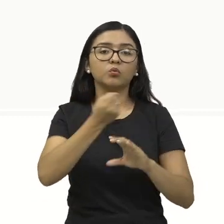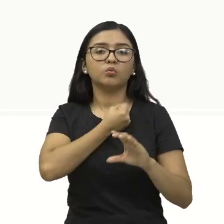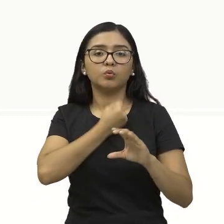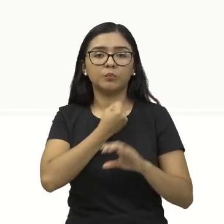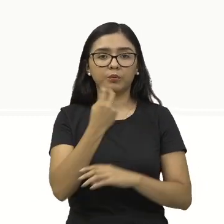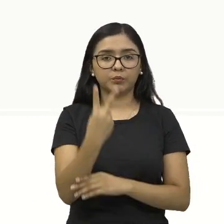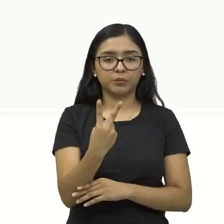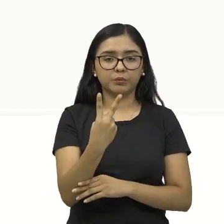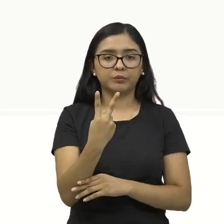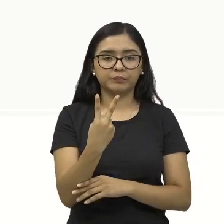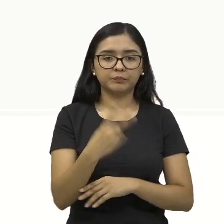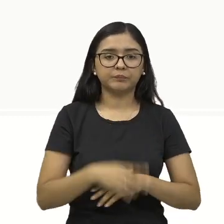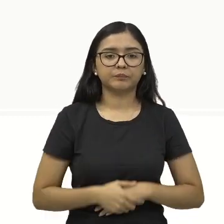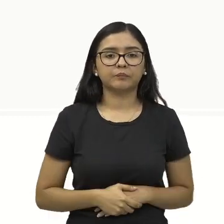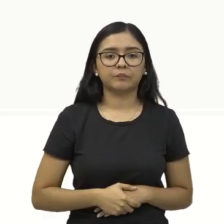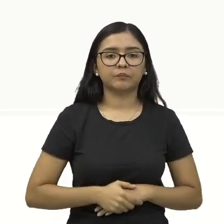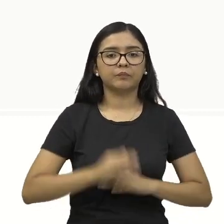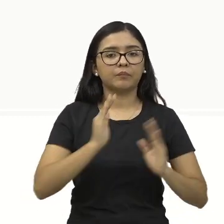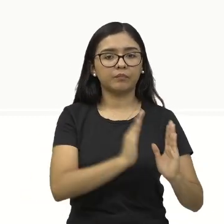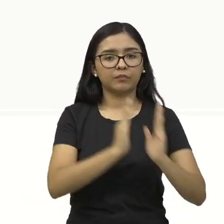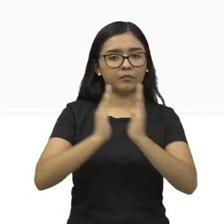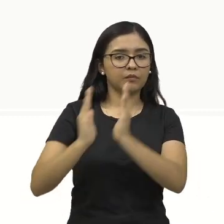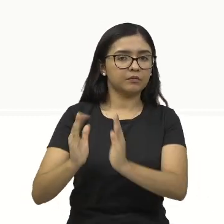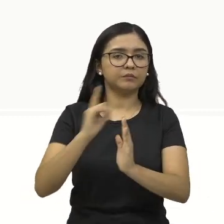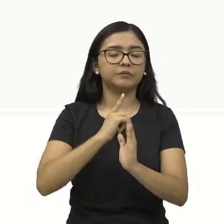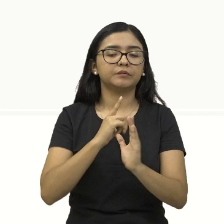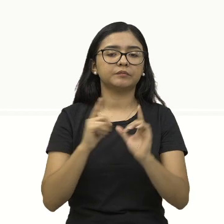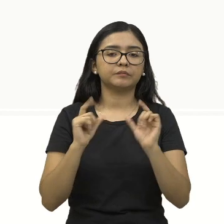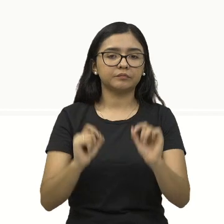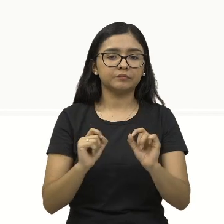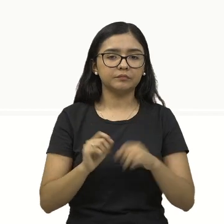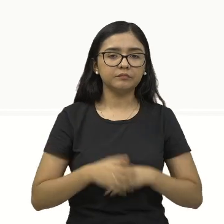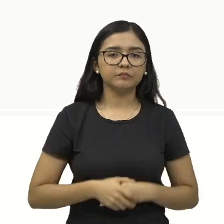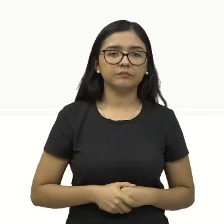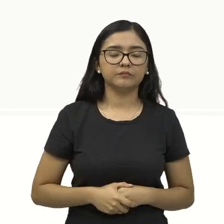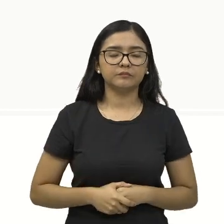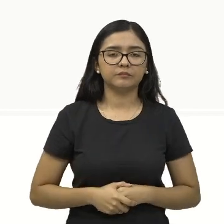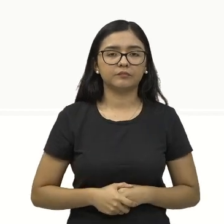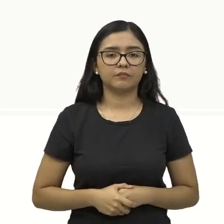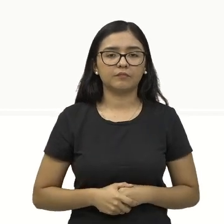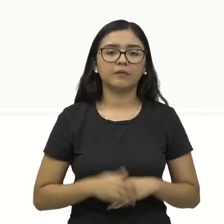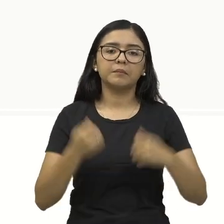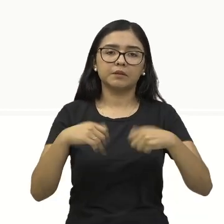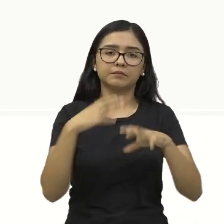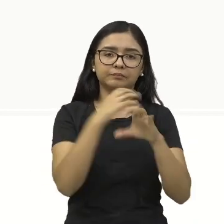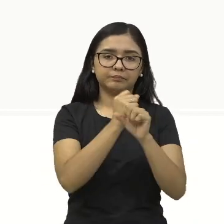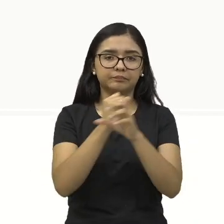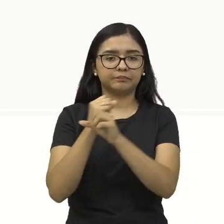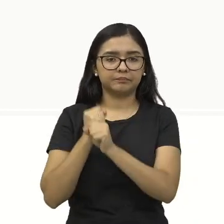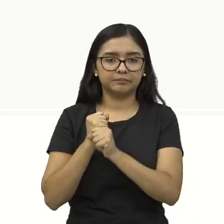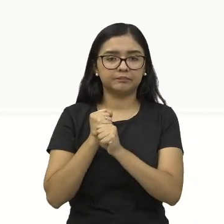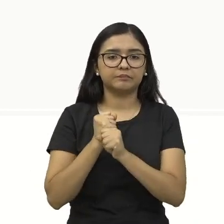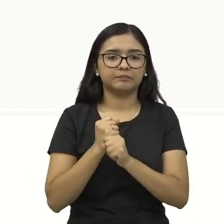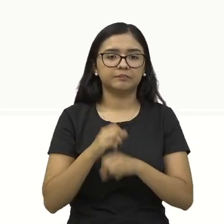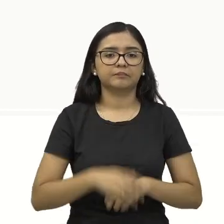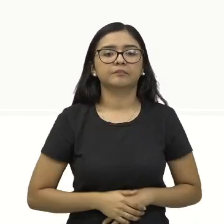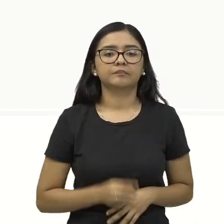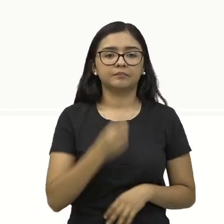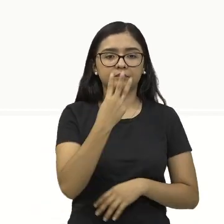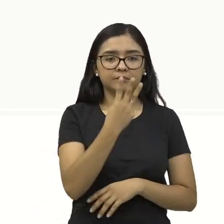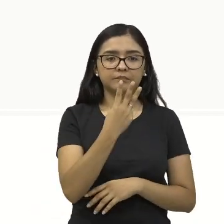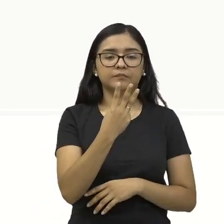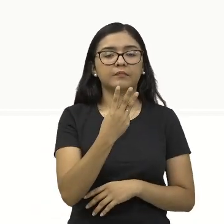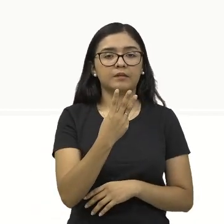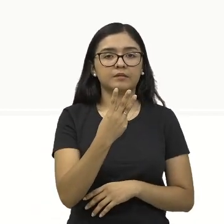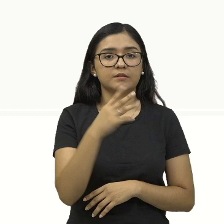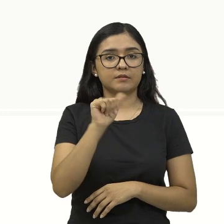tá? E no final de tudo isso, nós temos que fazer essa operação aqui, ó. 3 mais, ou